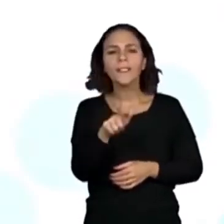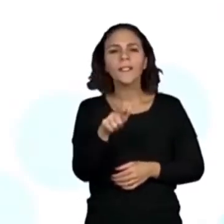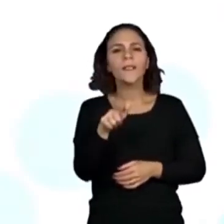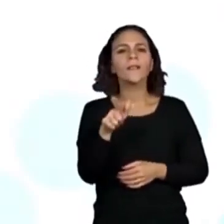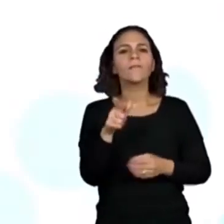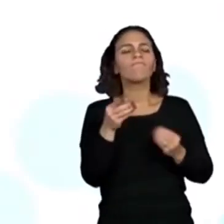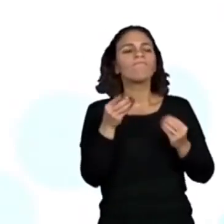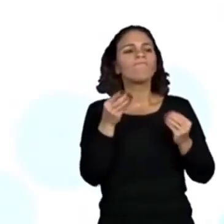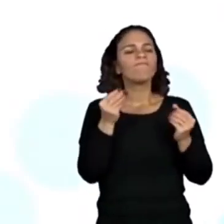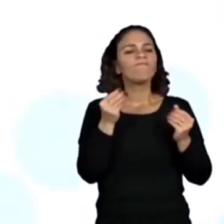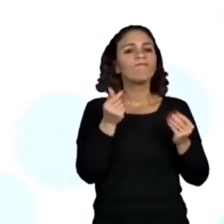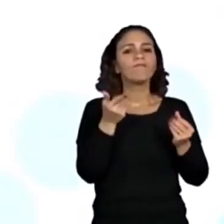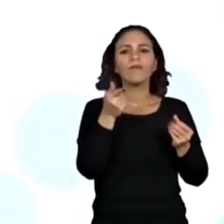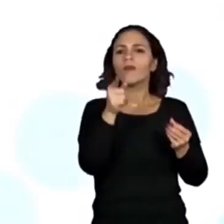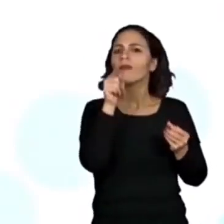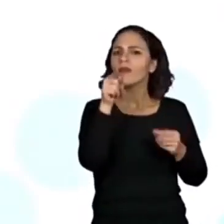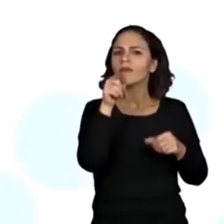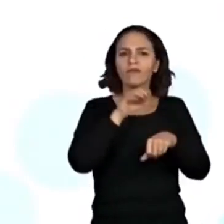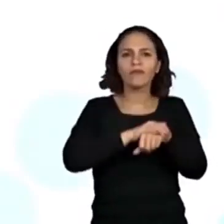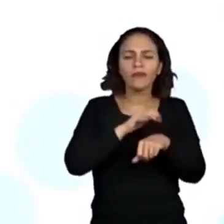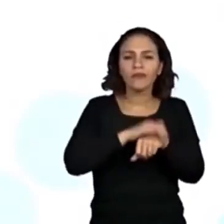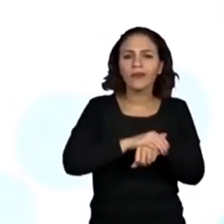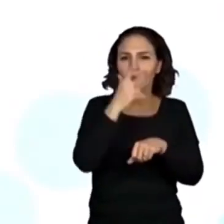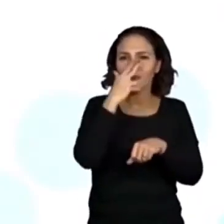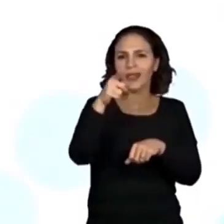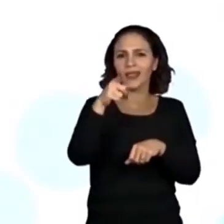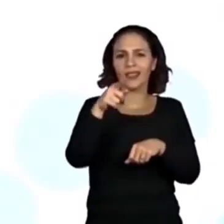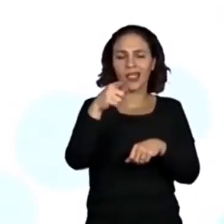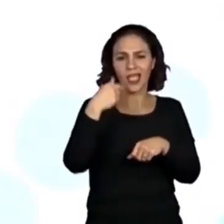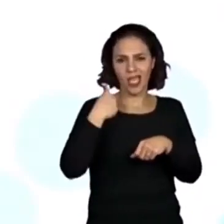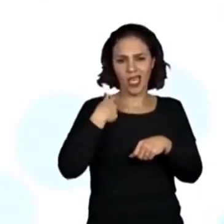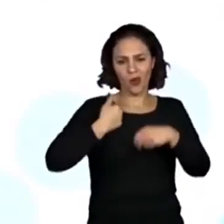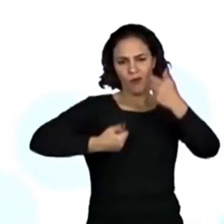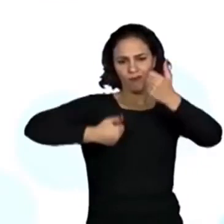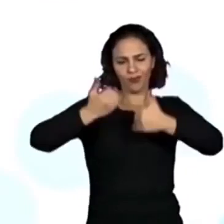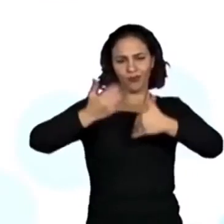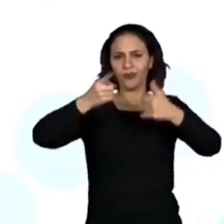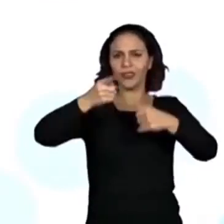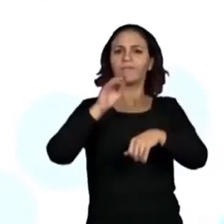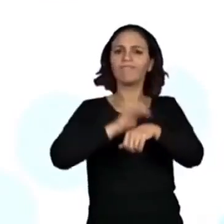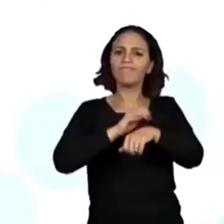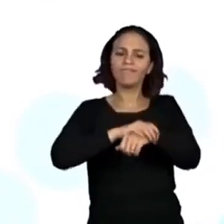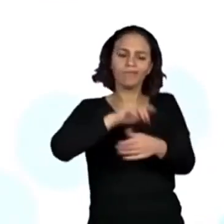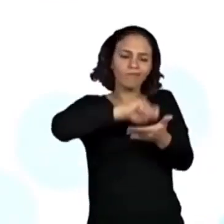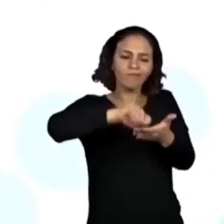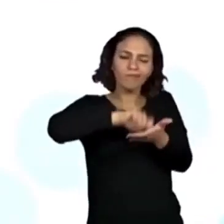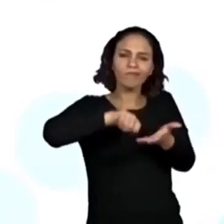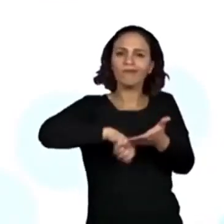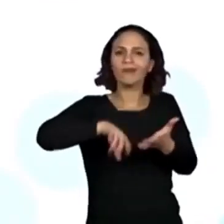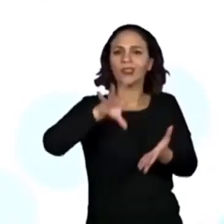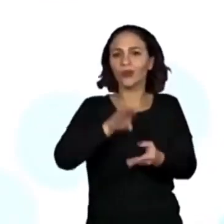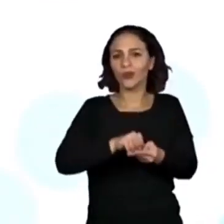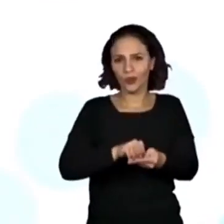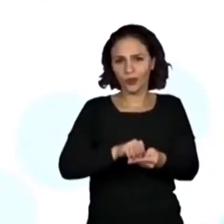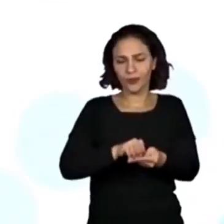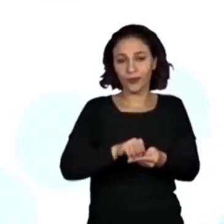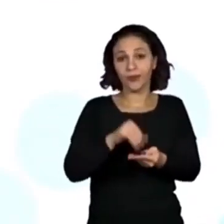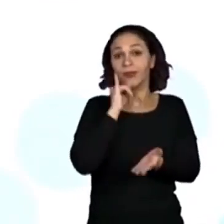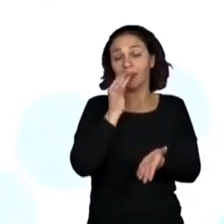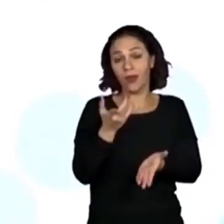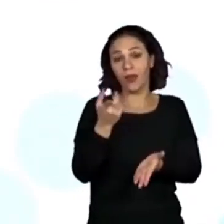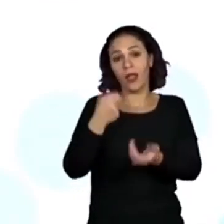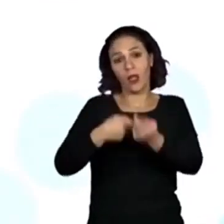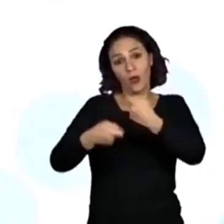consigam montar, reescrever tudo que eu falei com as próprias palavras de vocês. Então, a economia